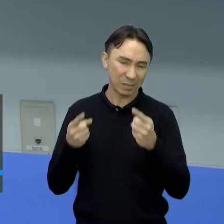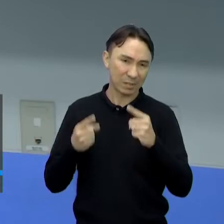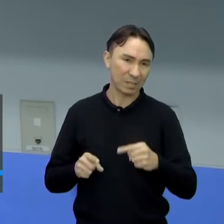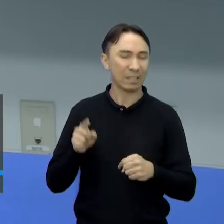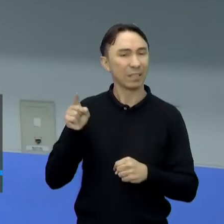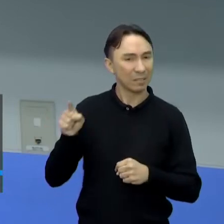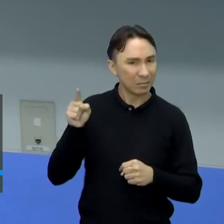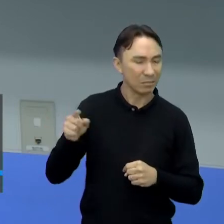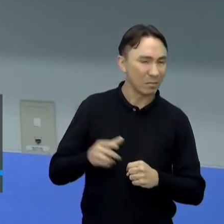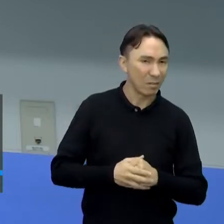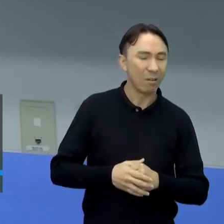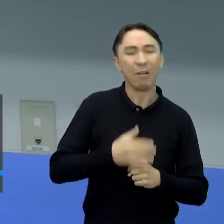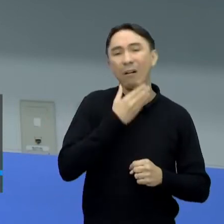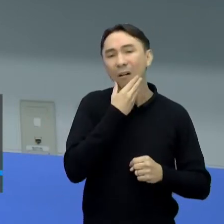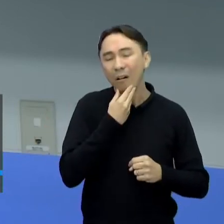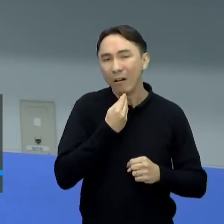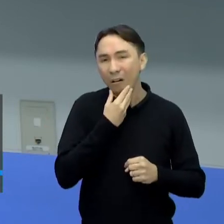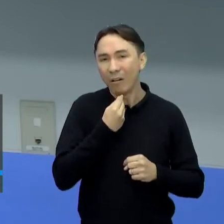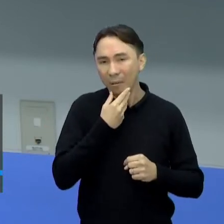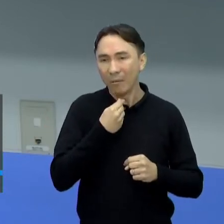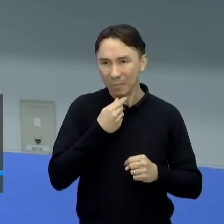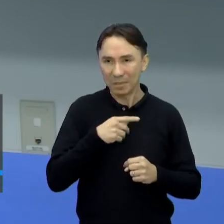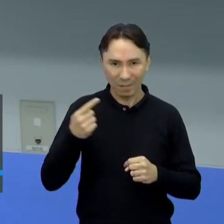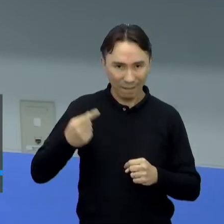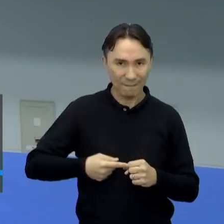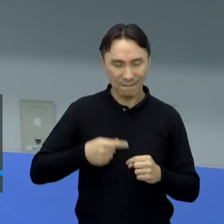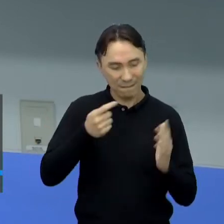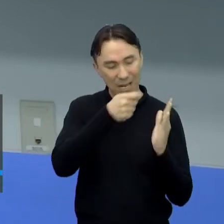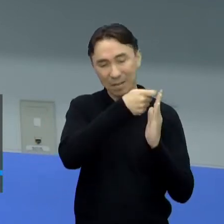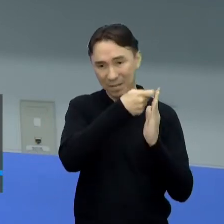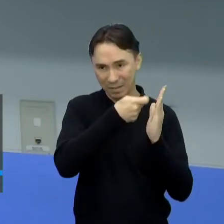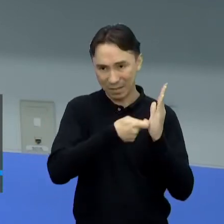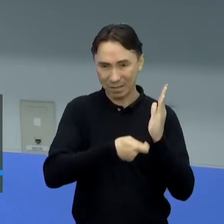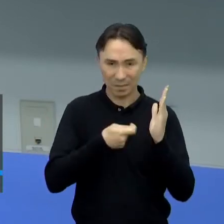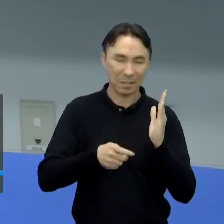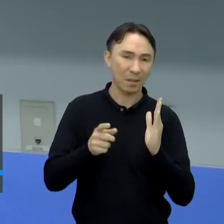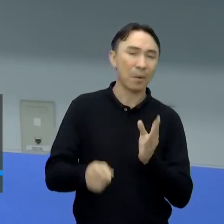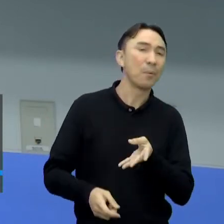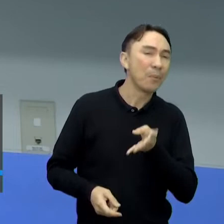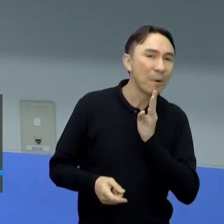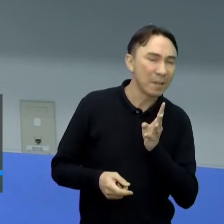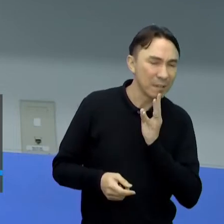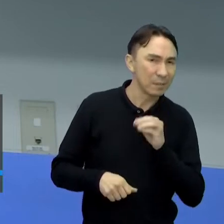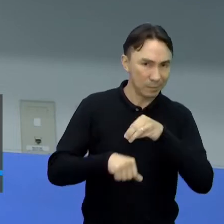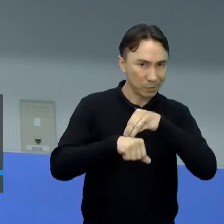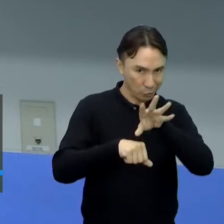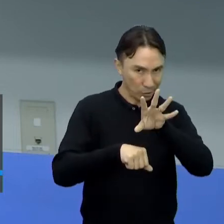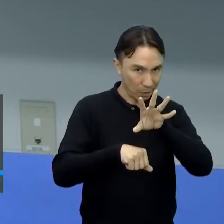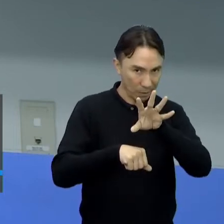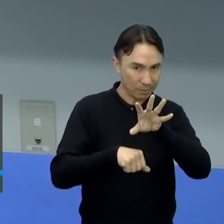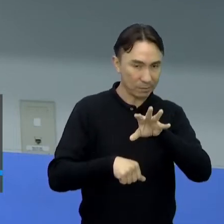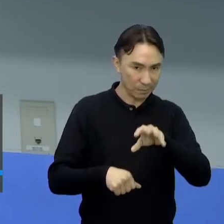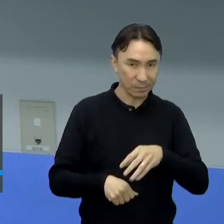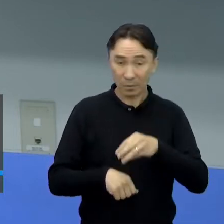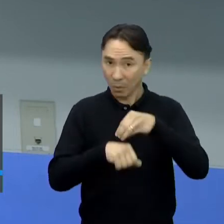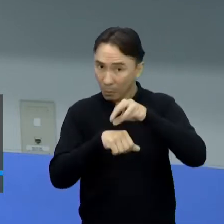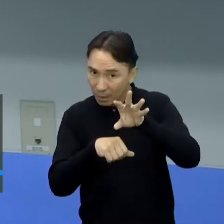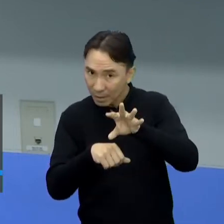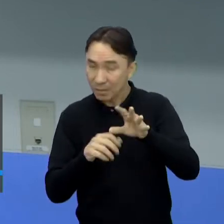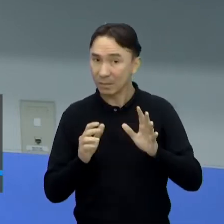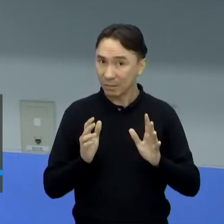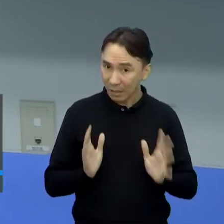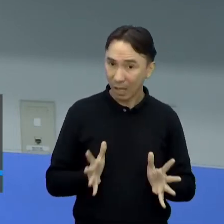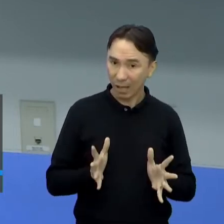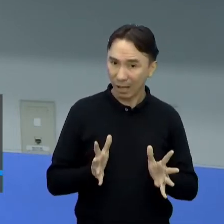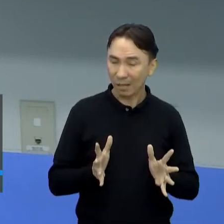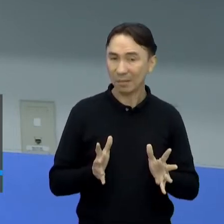que, se você não conhece, fica aqui minha dica. Se você conhece, muito bem, e muito provavelmente seu professor deve